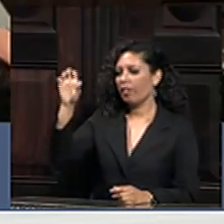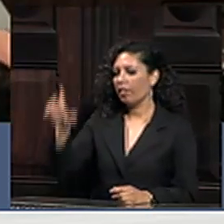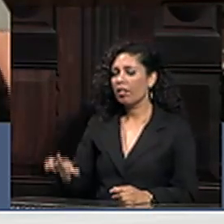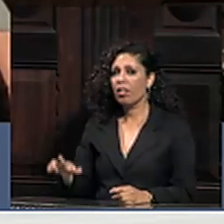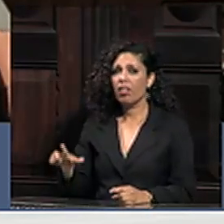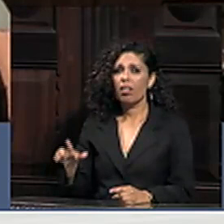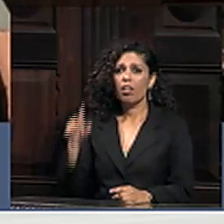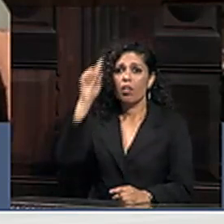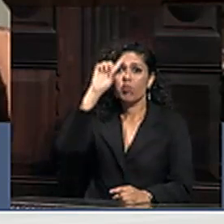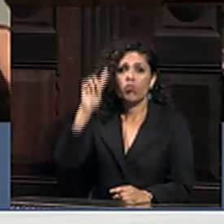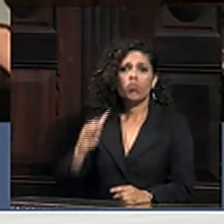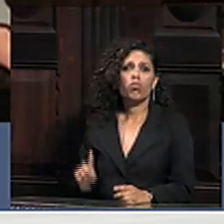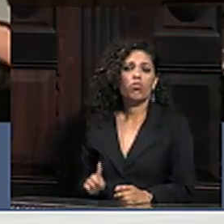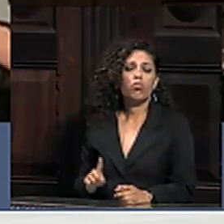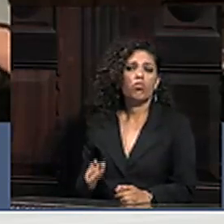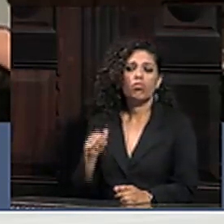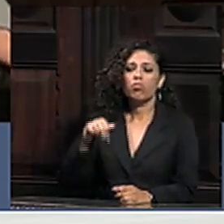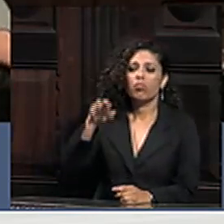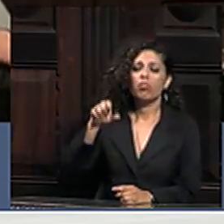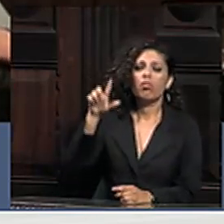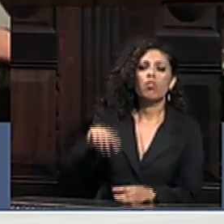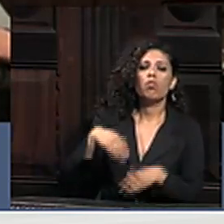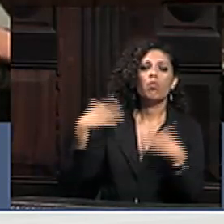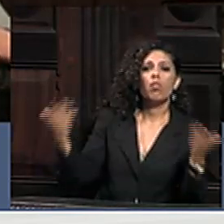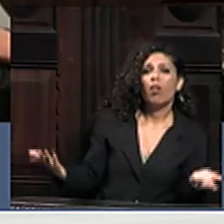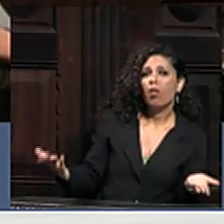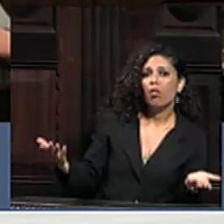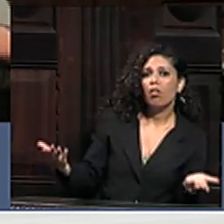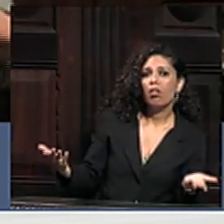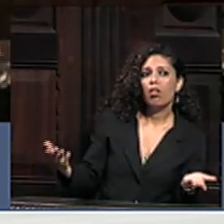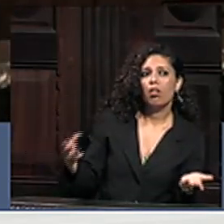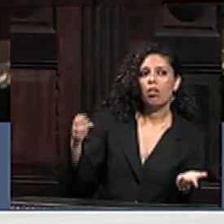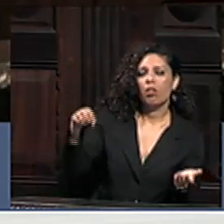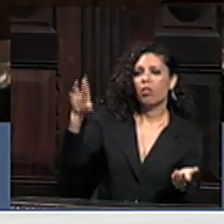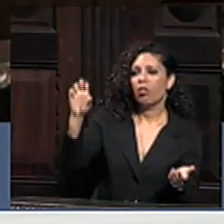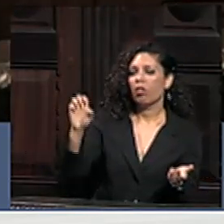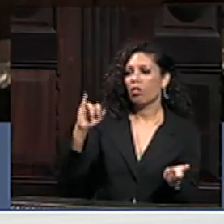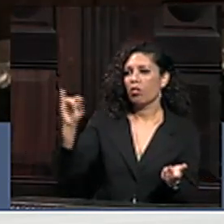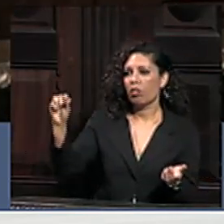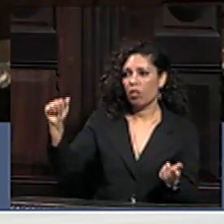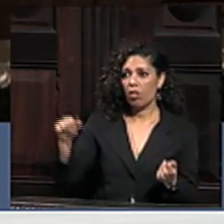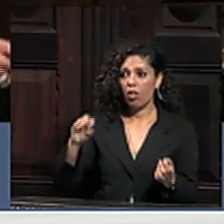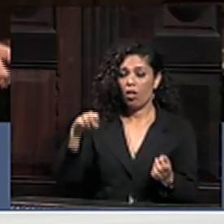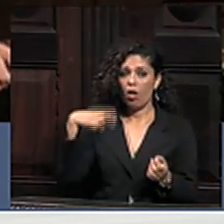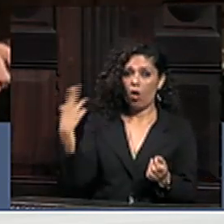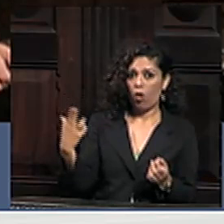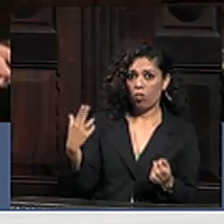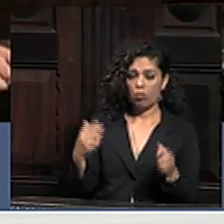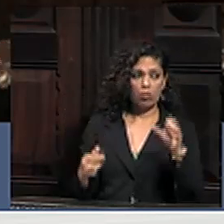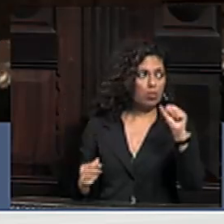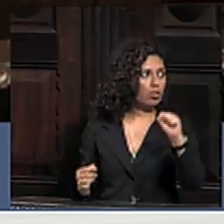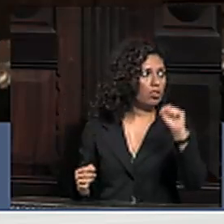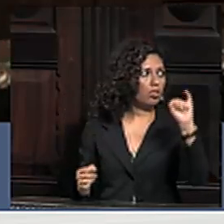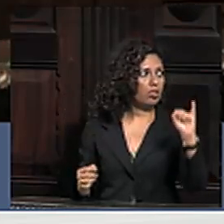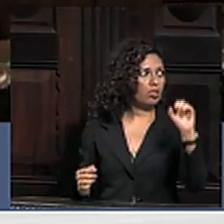do Correia ou do Siciliano, né? Porque é um nome que só ecoa